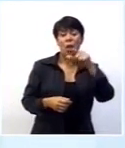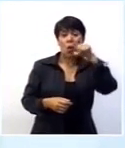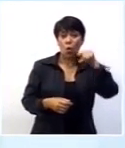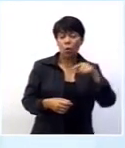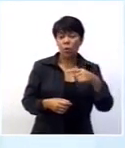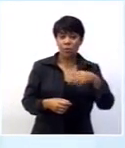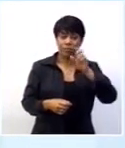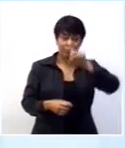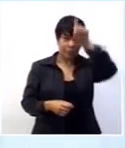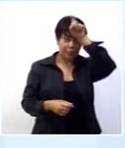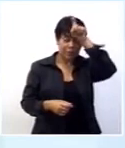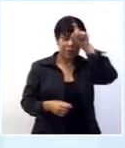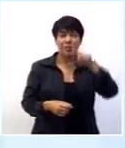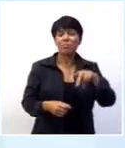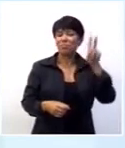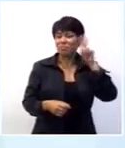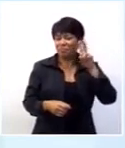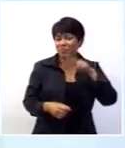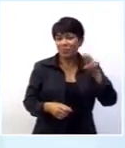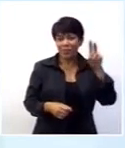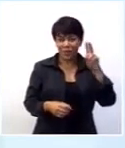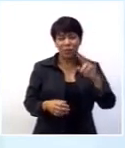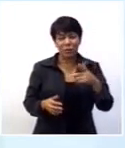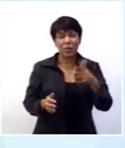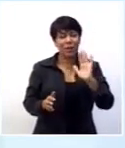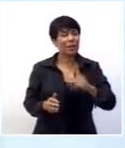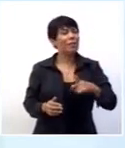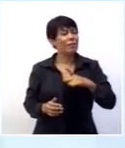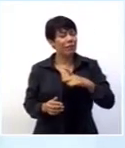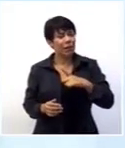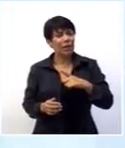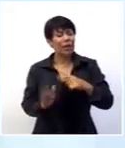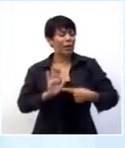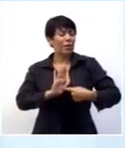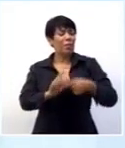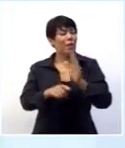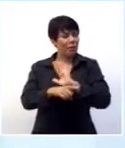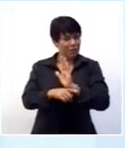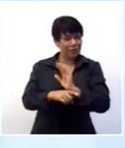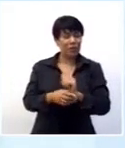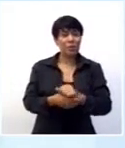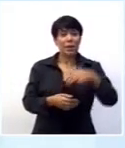Então, toda aquela história do faraó, né, que existe, que aparece em vários filmes,